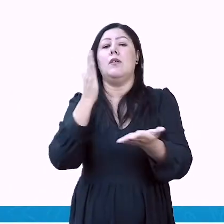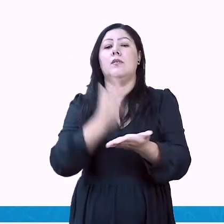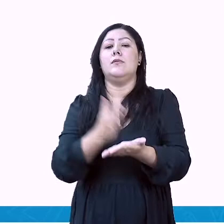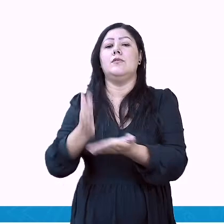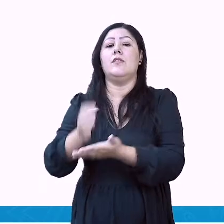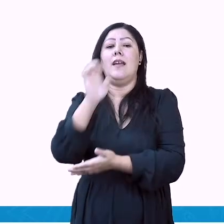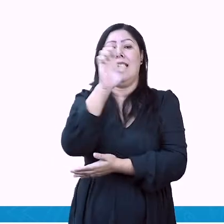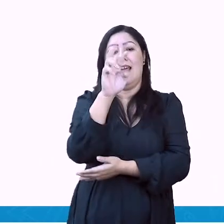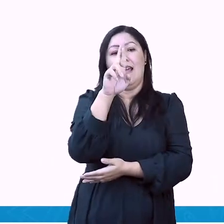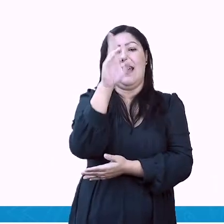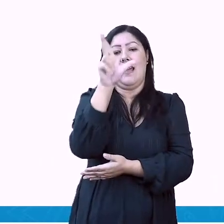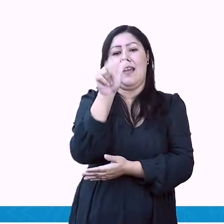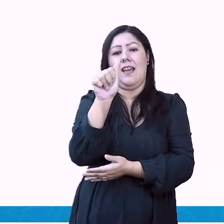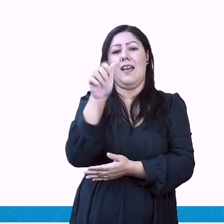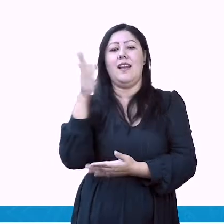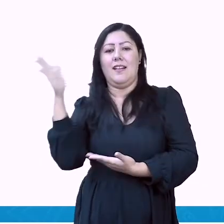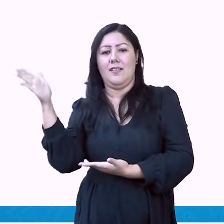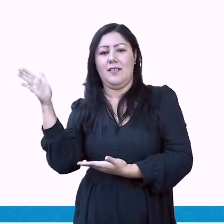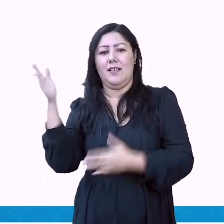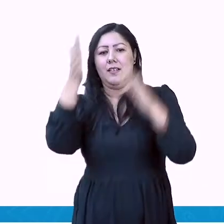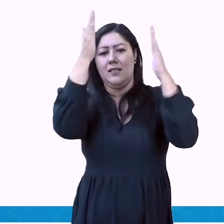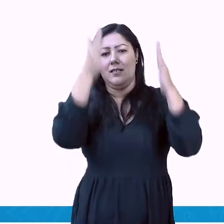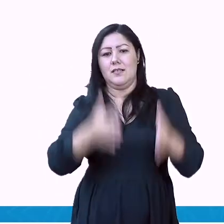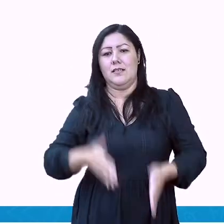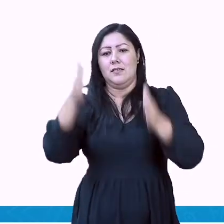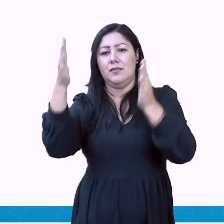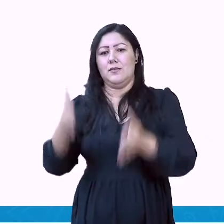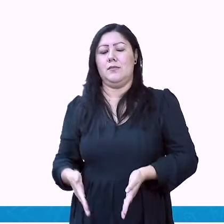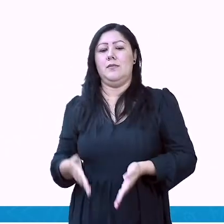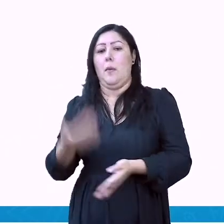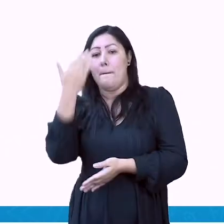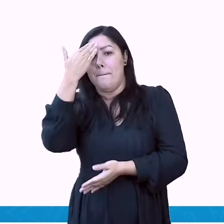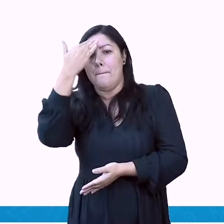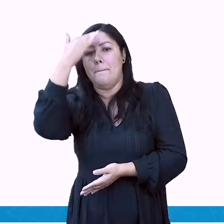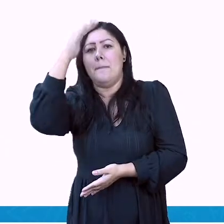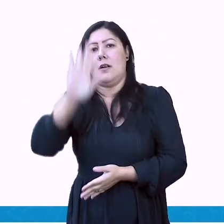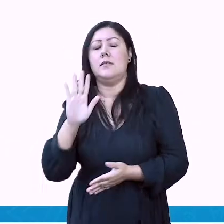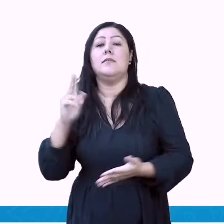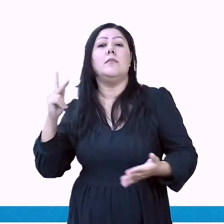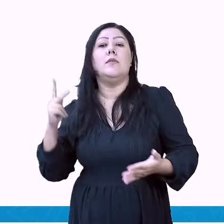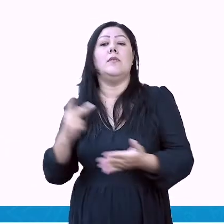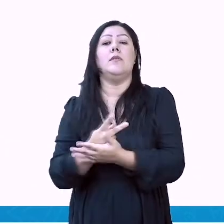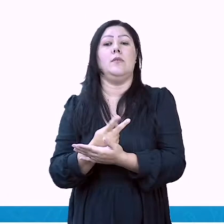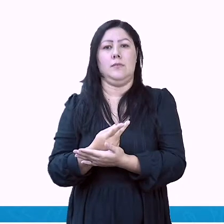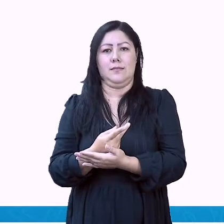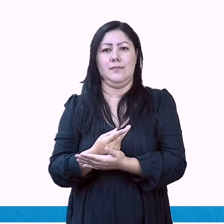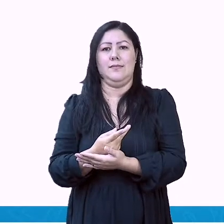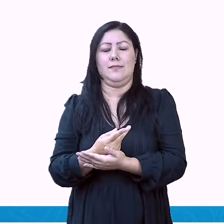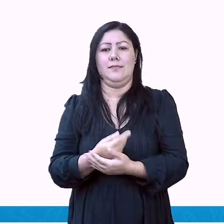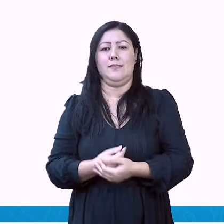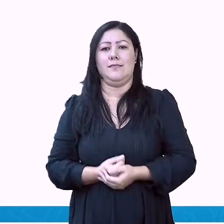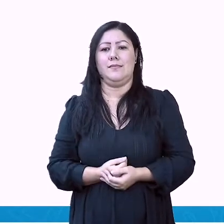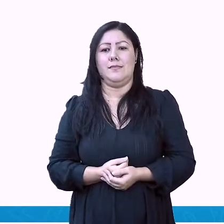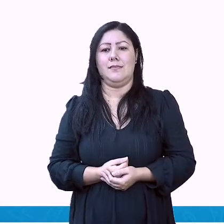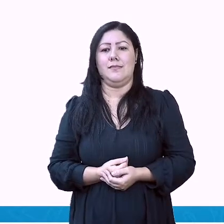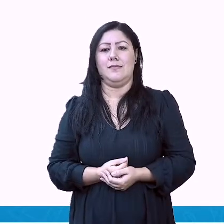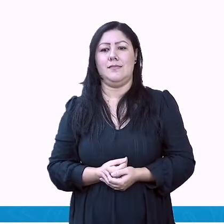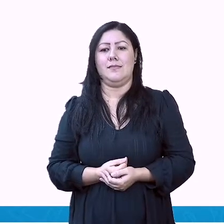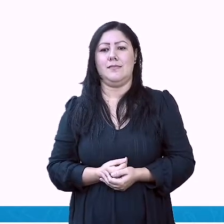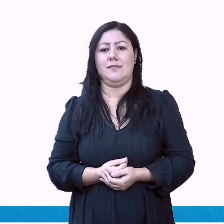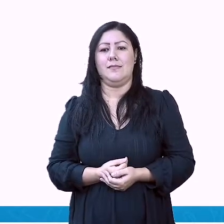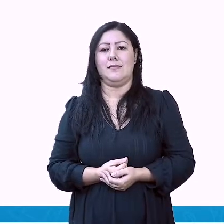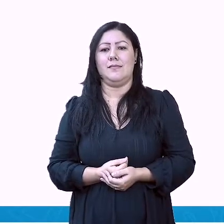era, período, e aqui vem os principais eventos. E é interessante,